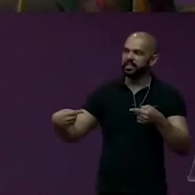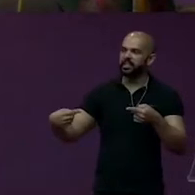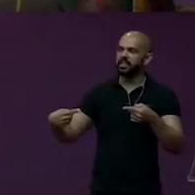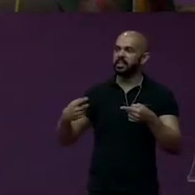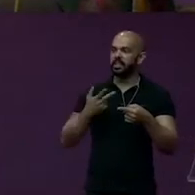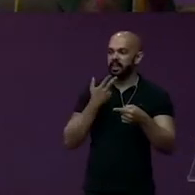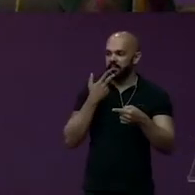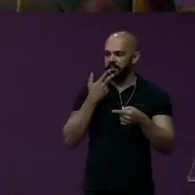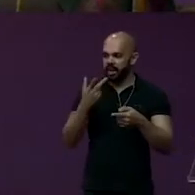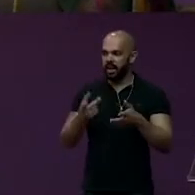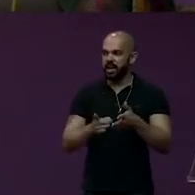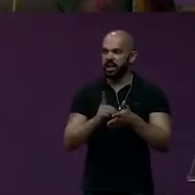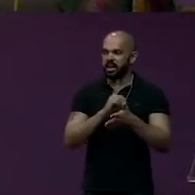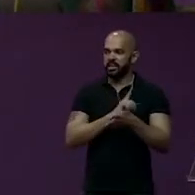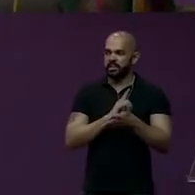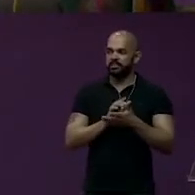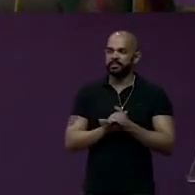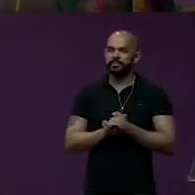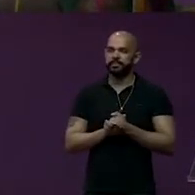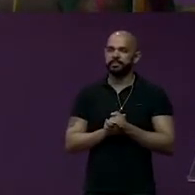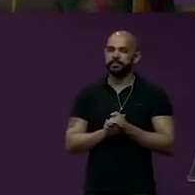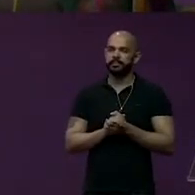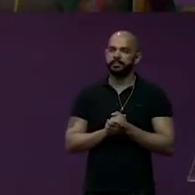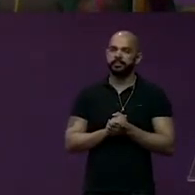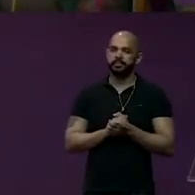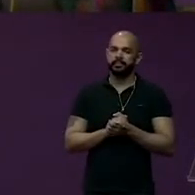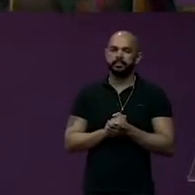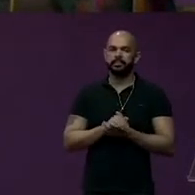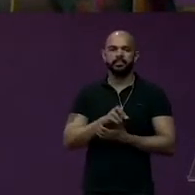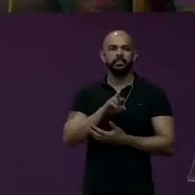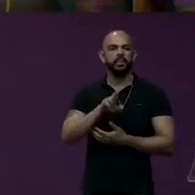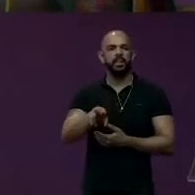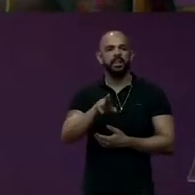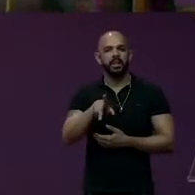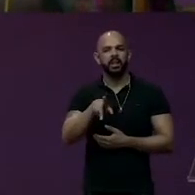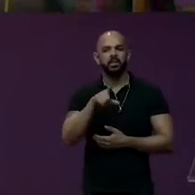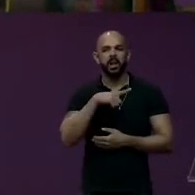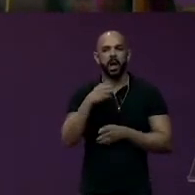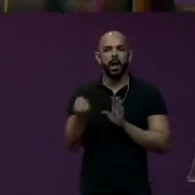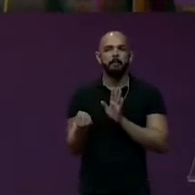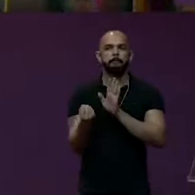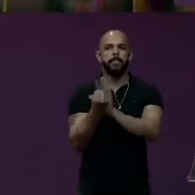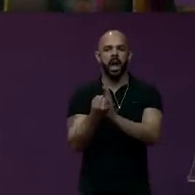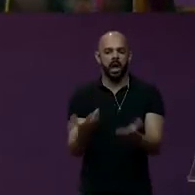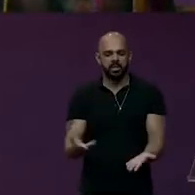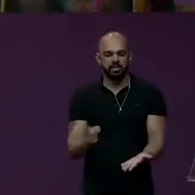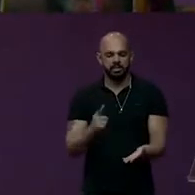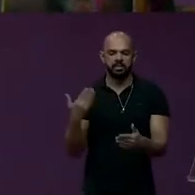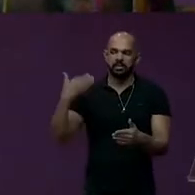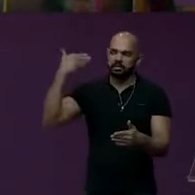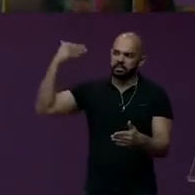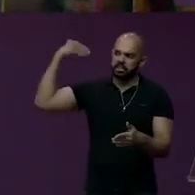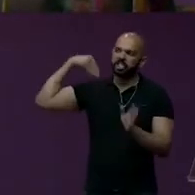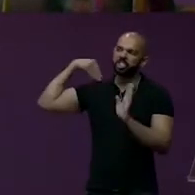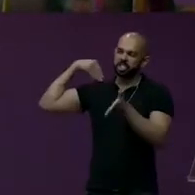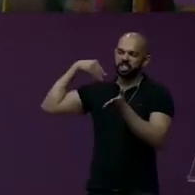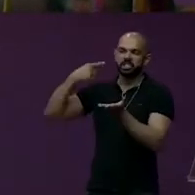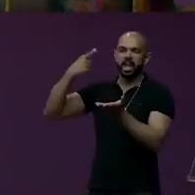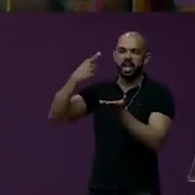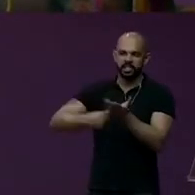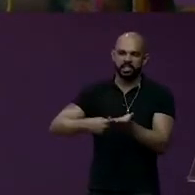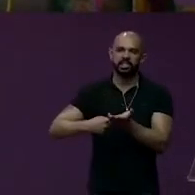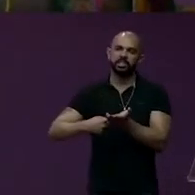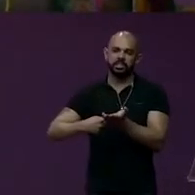eu queria dizer que isso não é nenhuma marca da atual gestão, mas algo que já estava na agenda